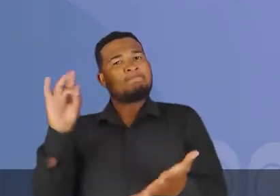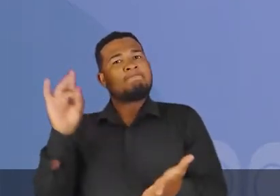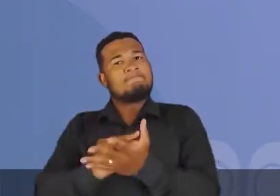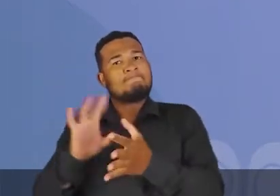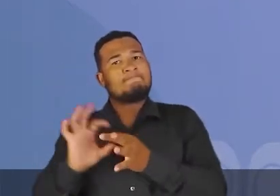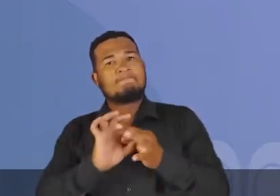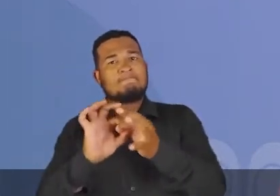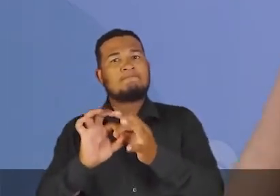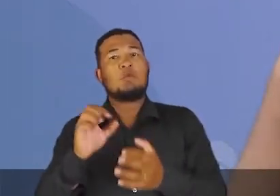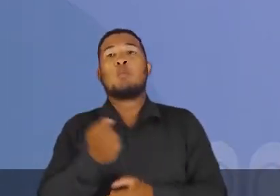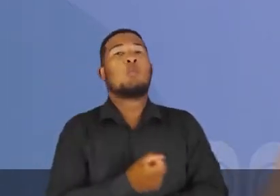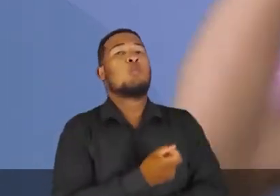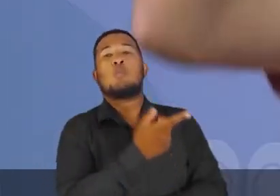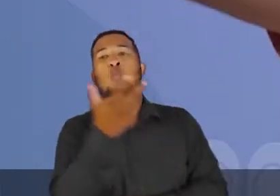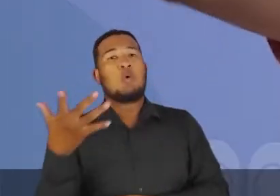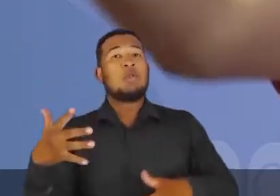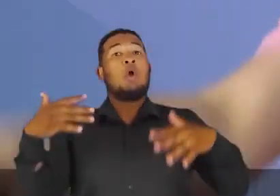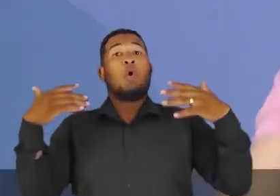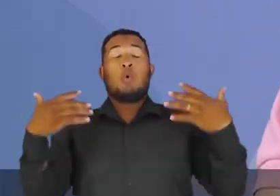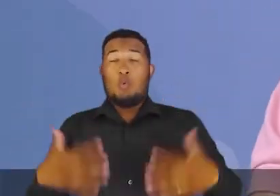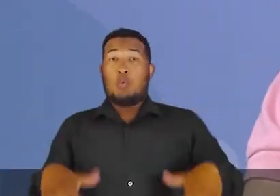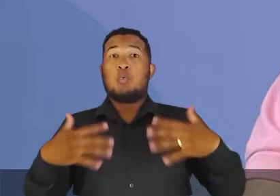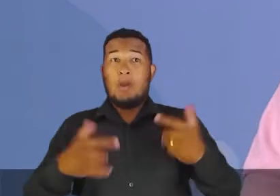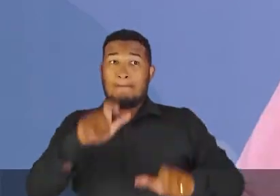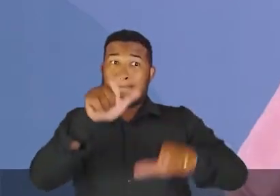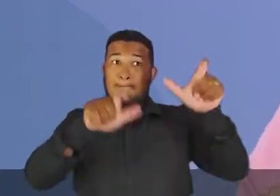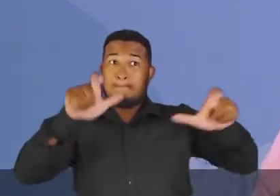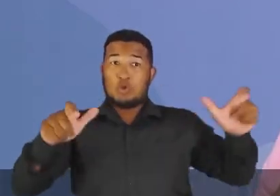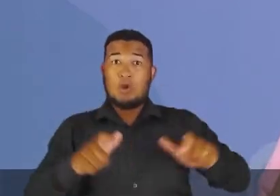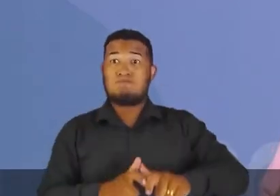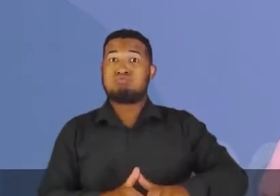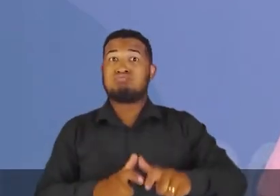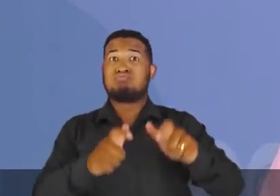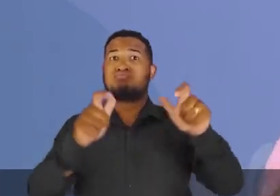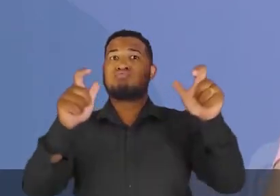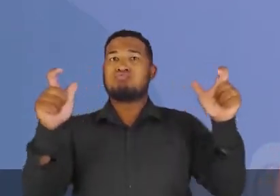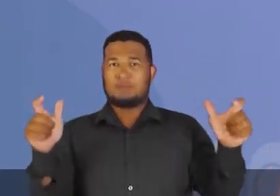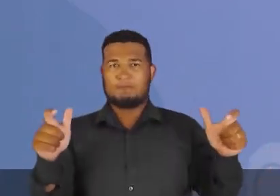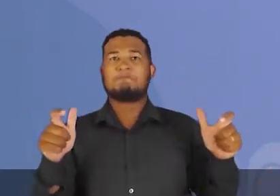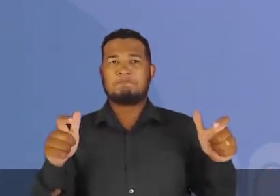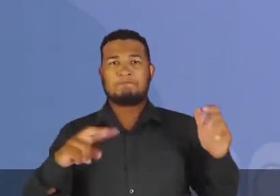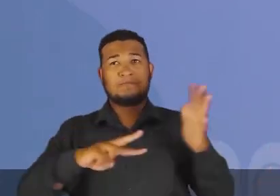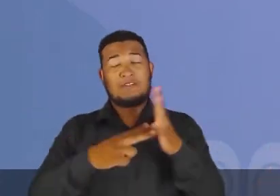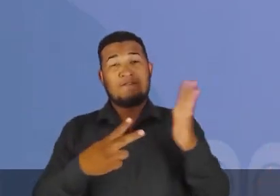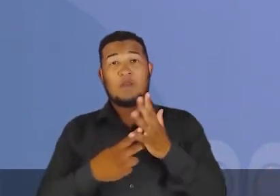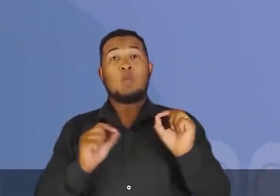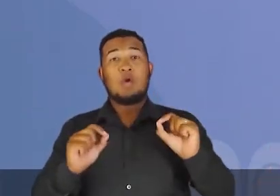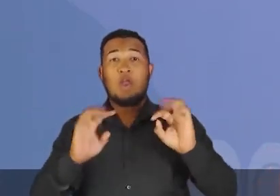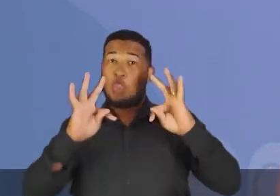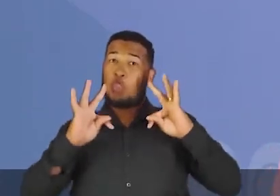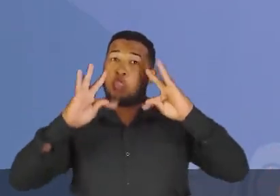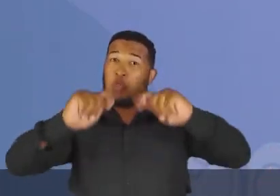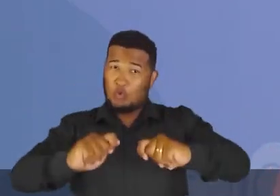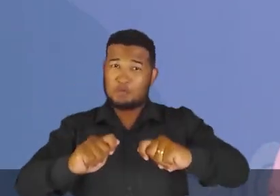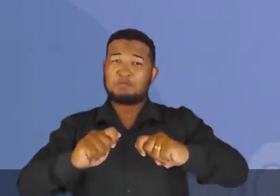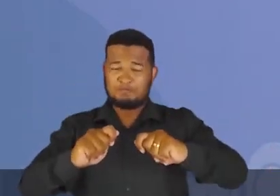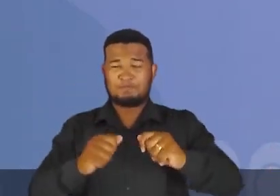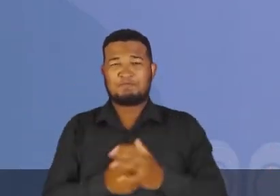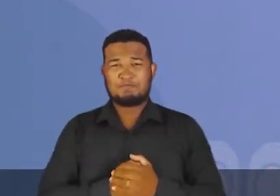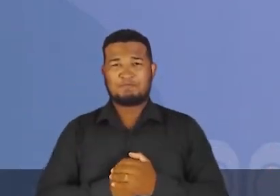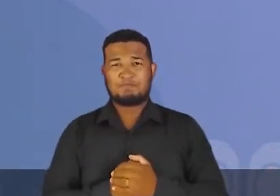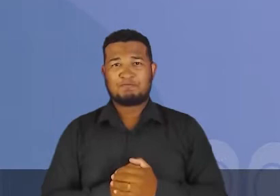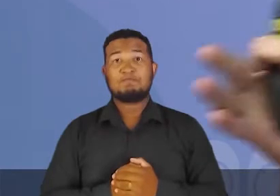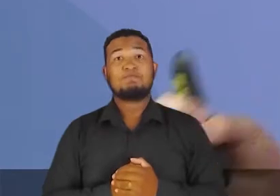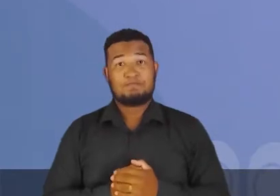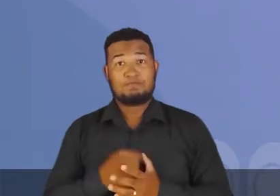uma quantidade enorme de pessoas. Precisa abarcar apenas todo mundo. Gente,